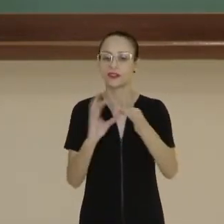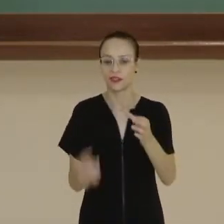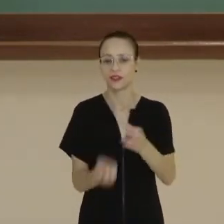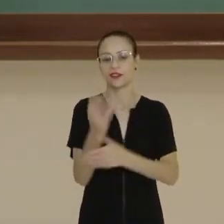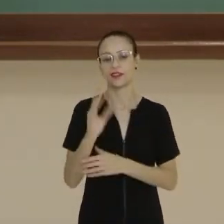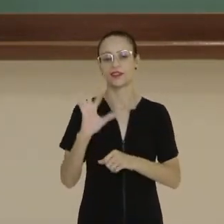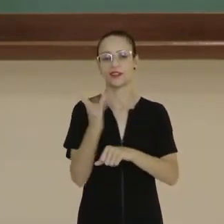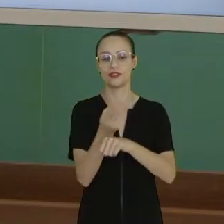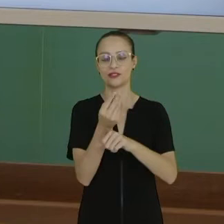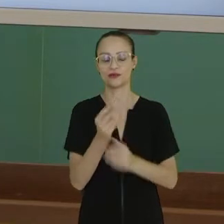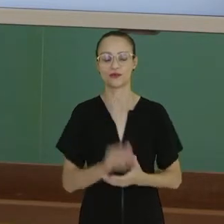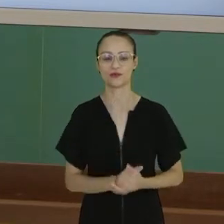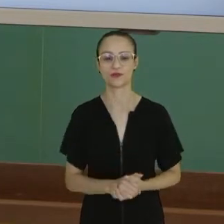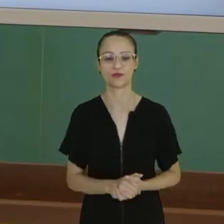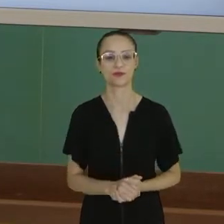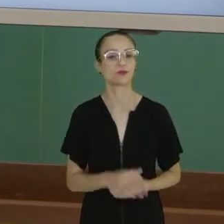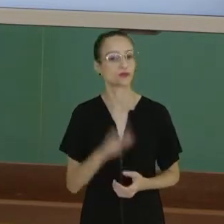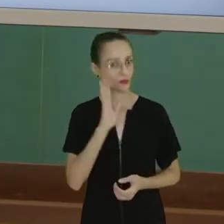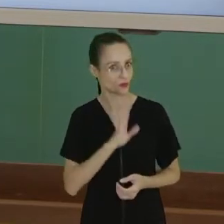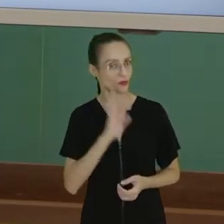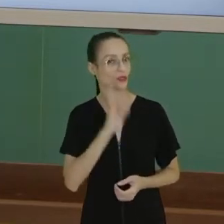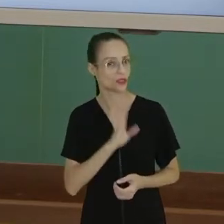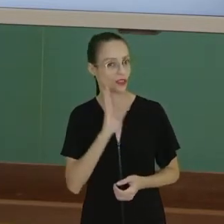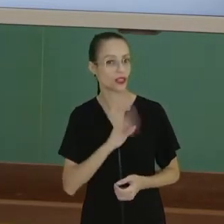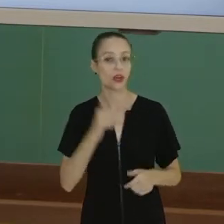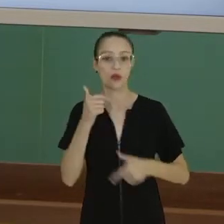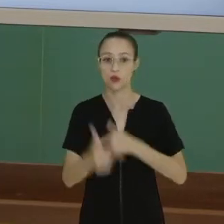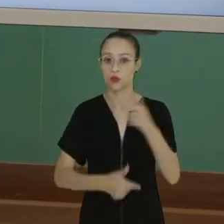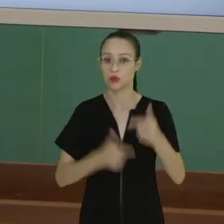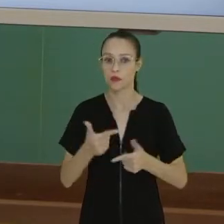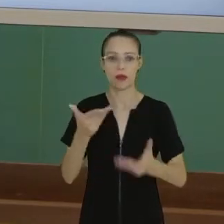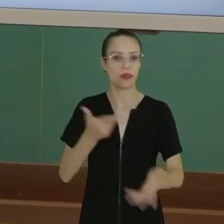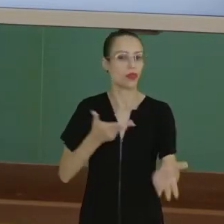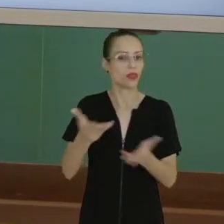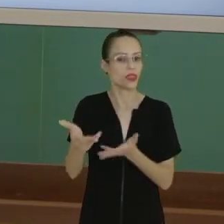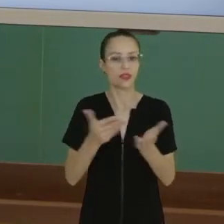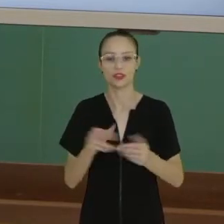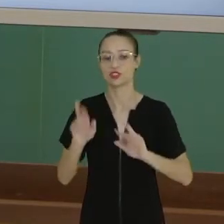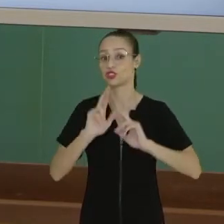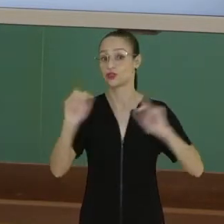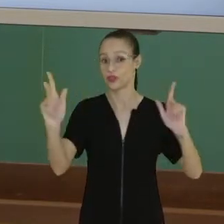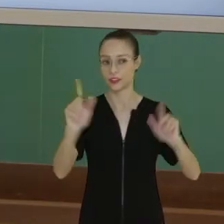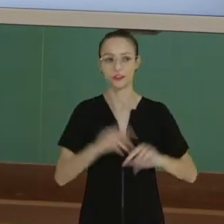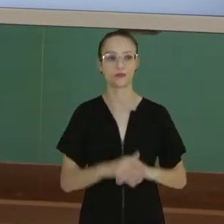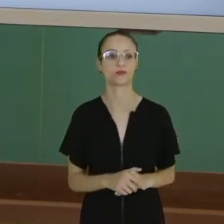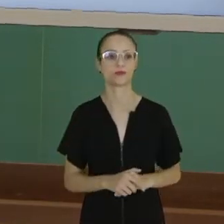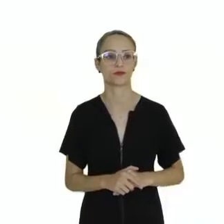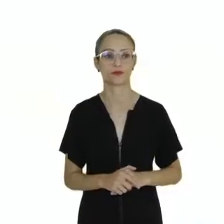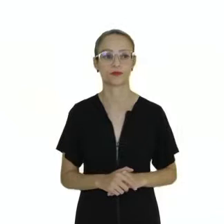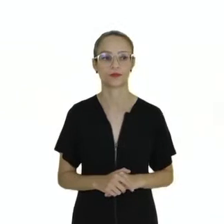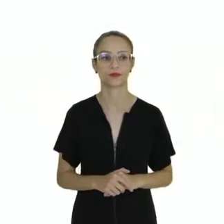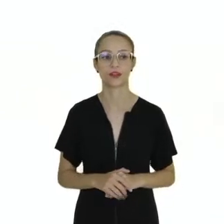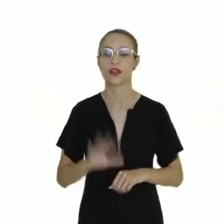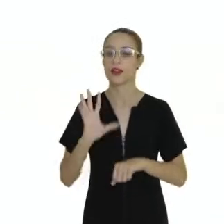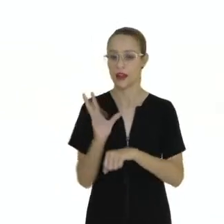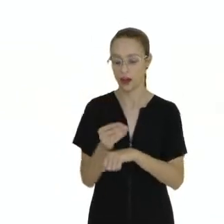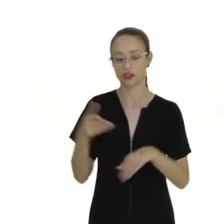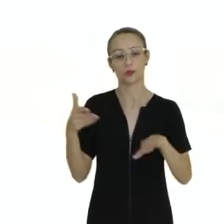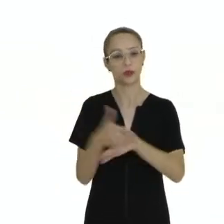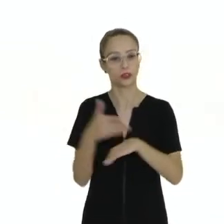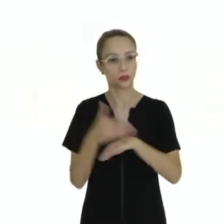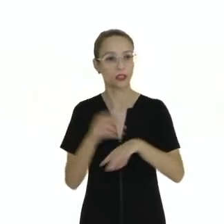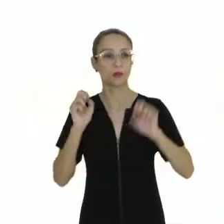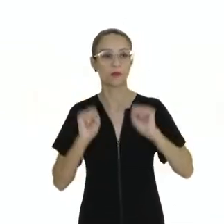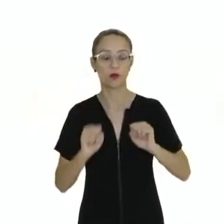existir. Então, é muito bacana, né? Um trabalho bem dinâmico, bem diferente. As artes participativas podem